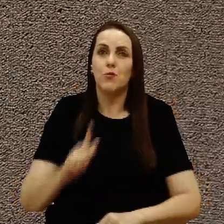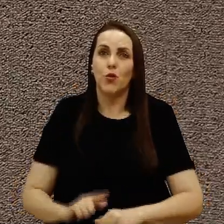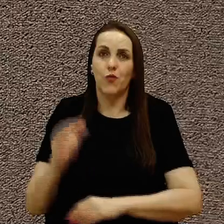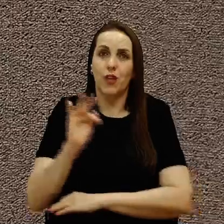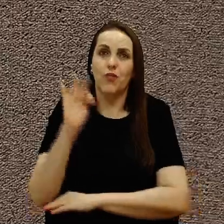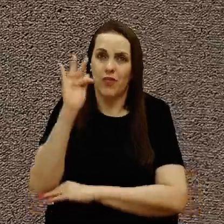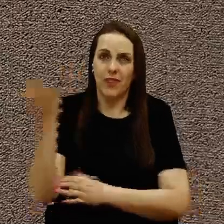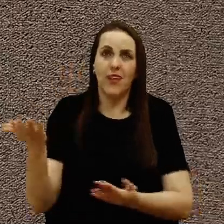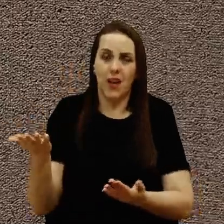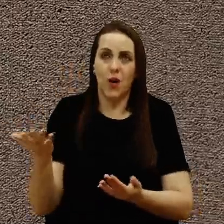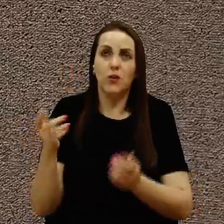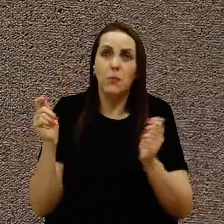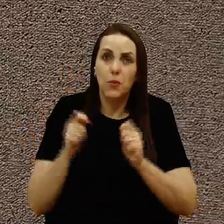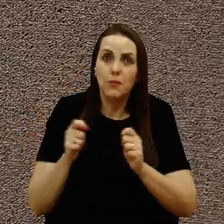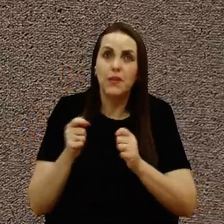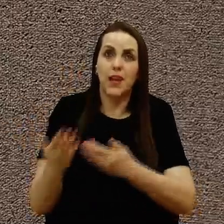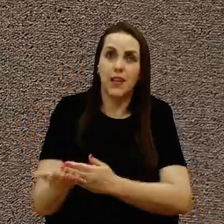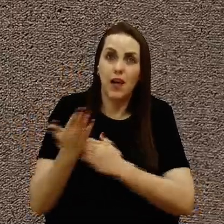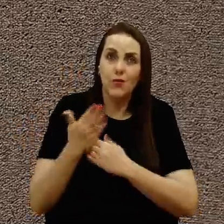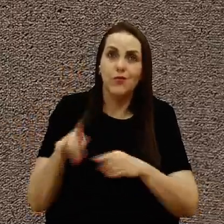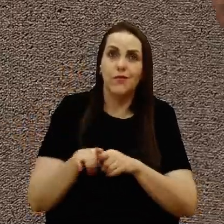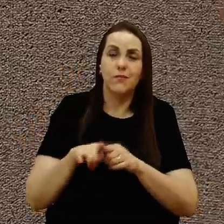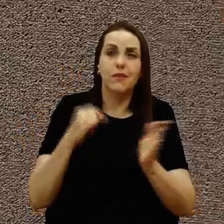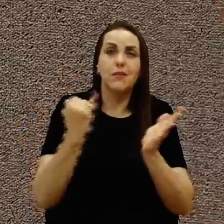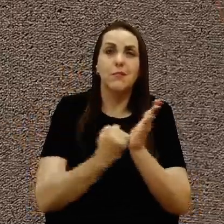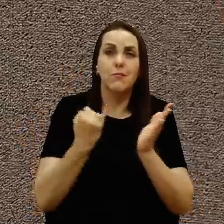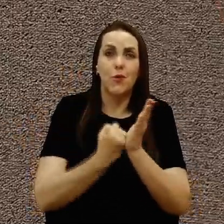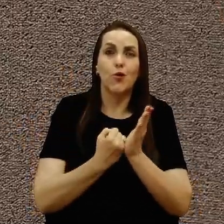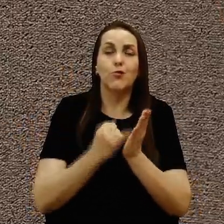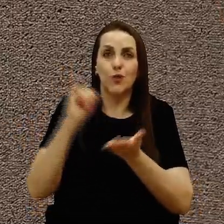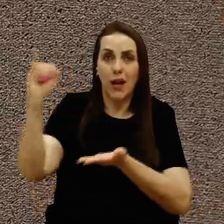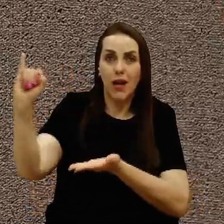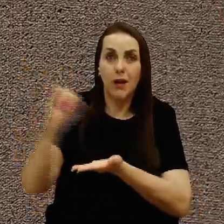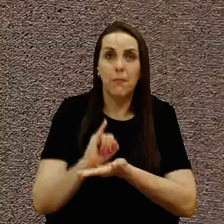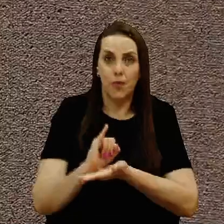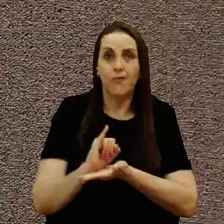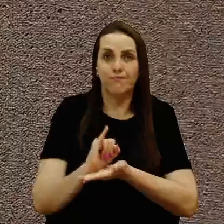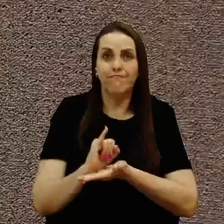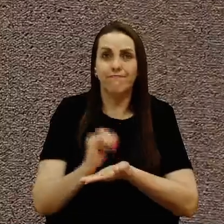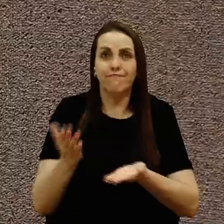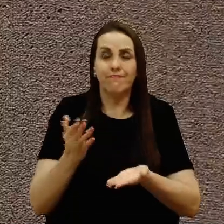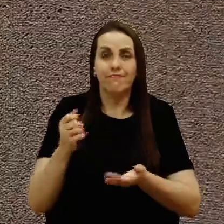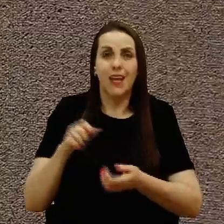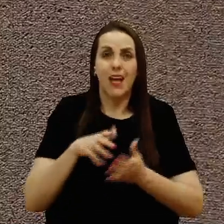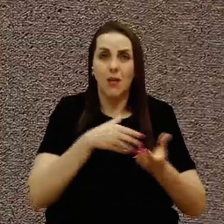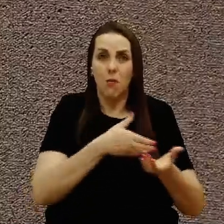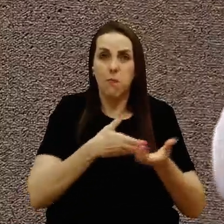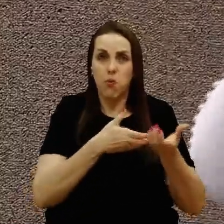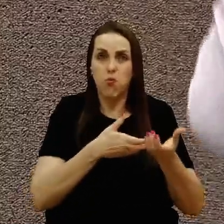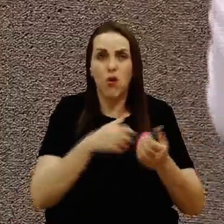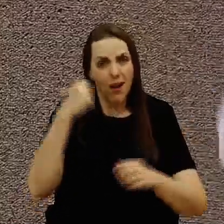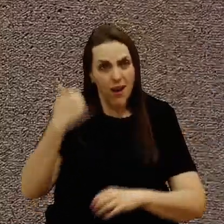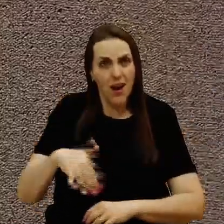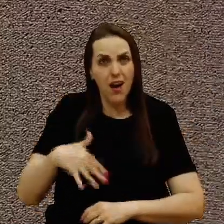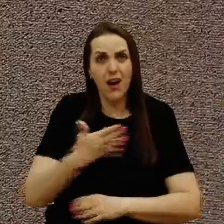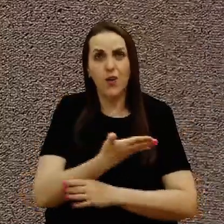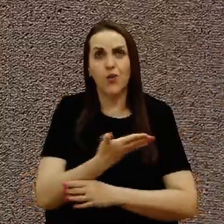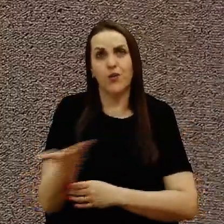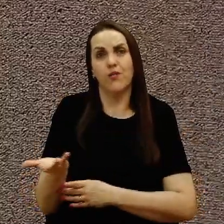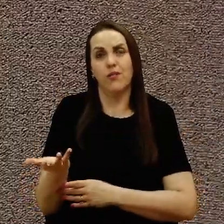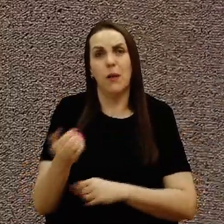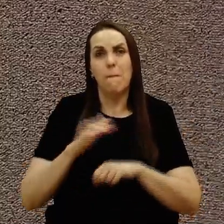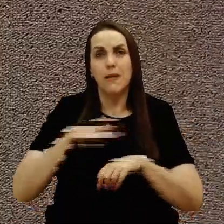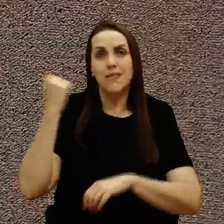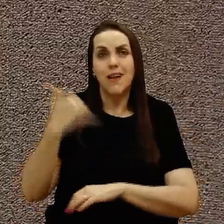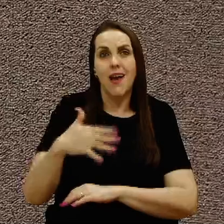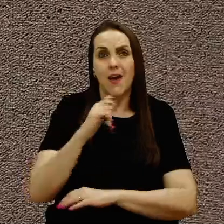pudesse ajudar na questão do imposto de importação do canhão, que é muito alto. Faz o canhão custar muito mais do que ele já custa. E por ele